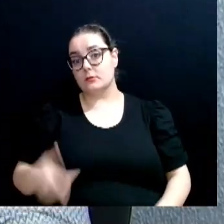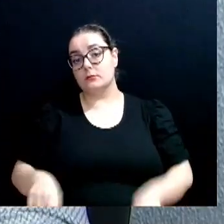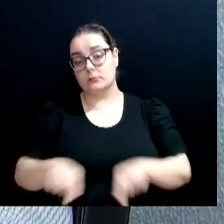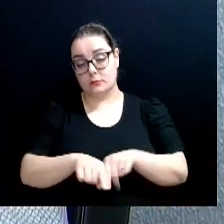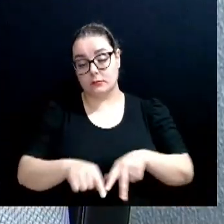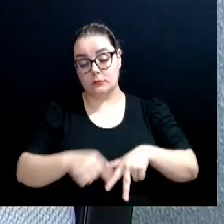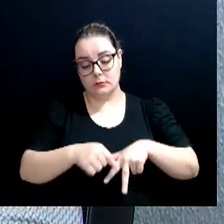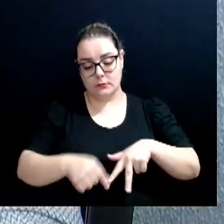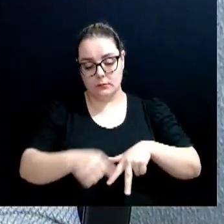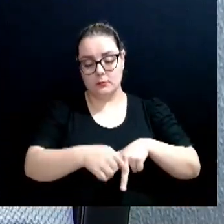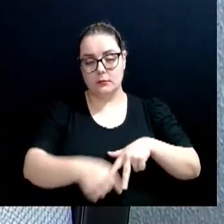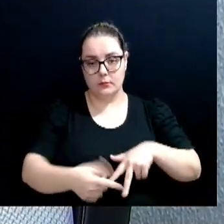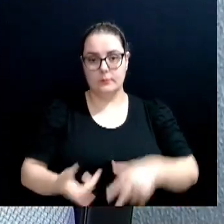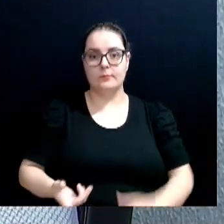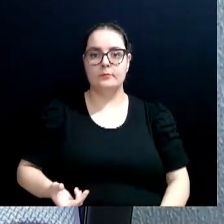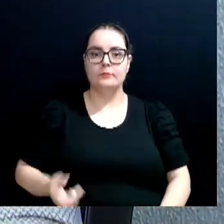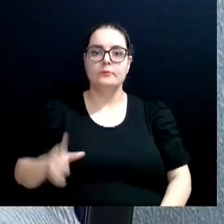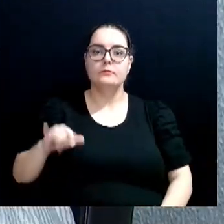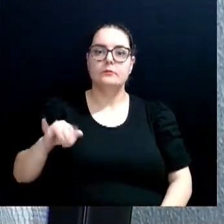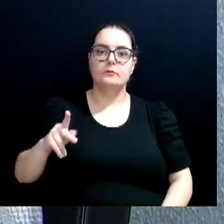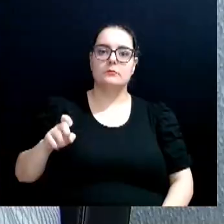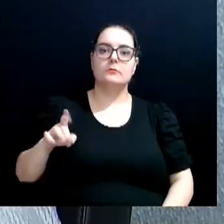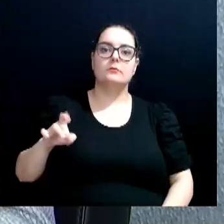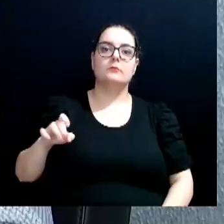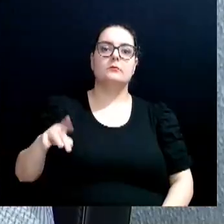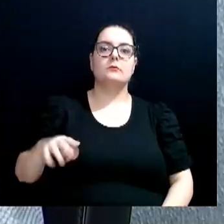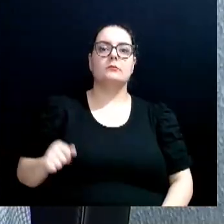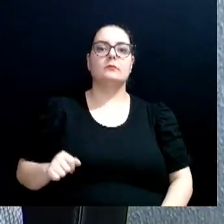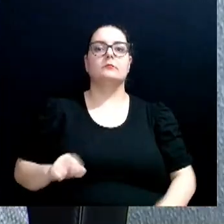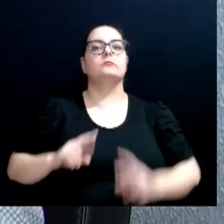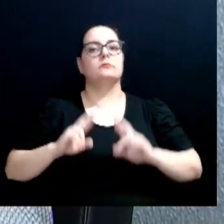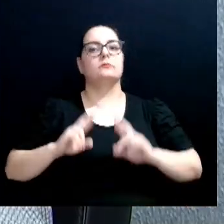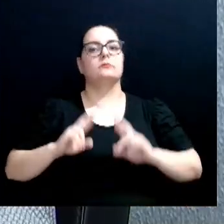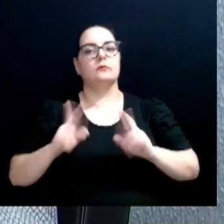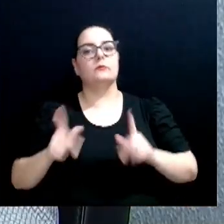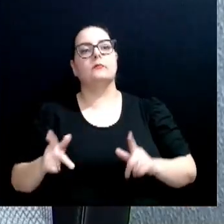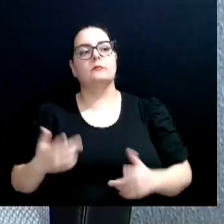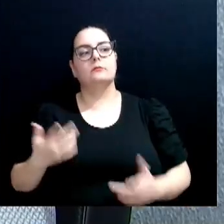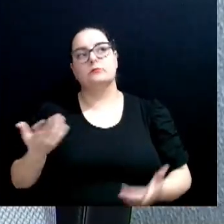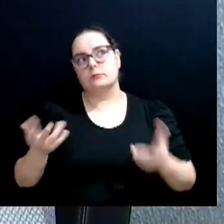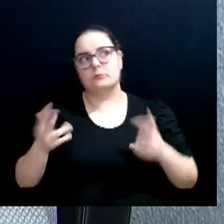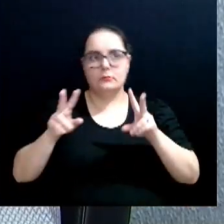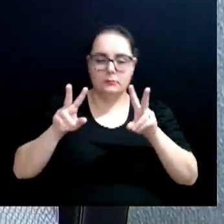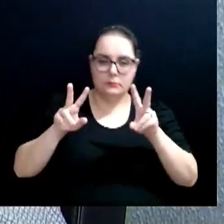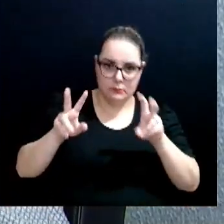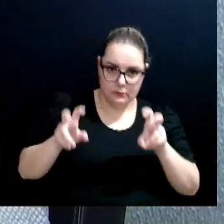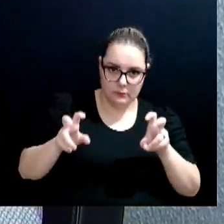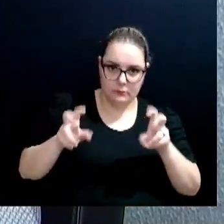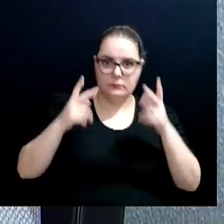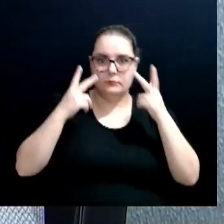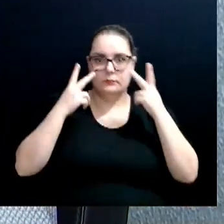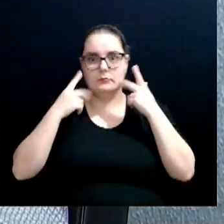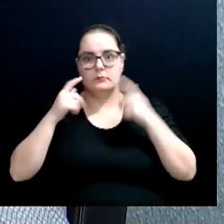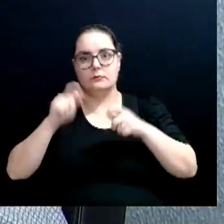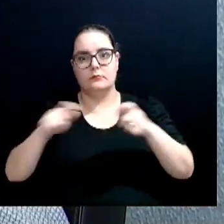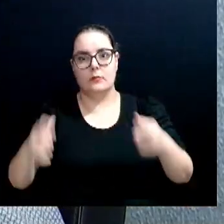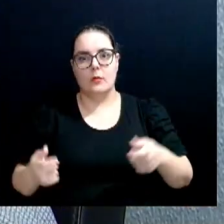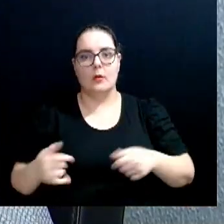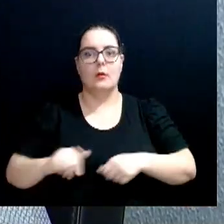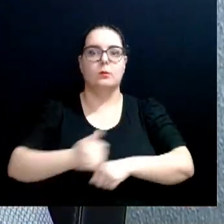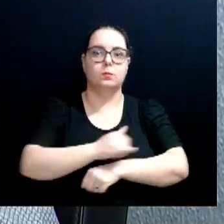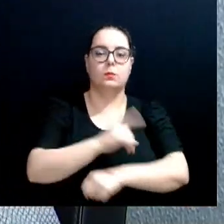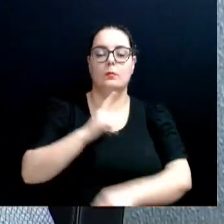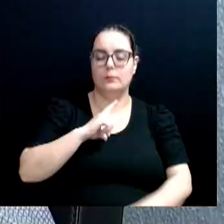lipedema, ele é diferente desse acúmulo de gordura, vamos colocar assim, normal, que as pessoas muitas vezes obesas têm. Então, é